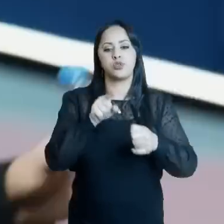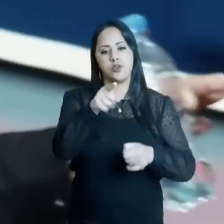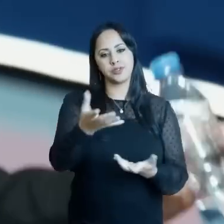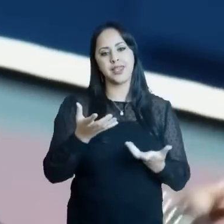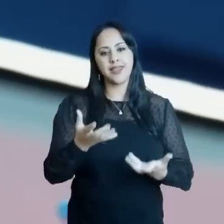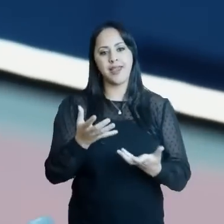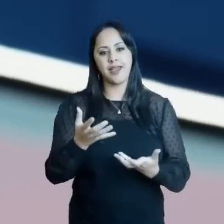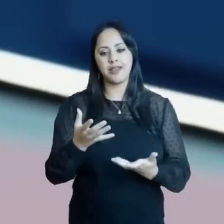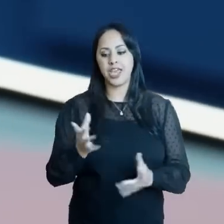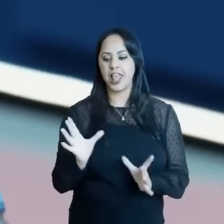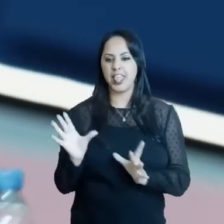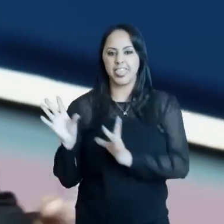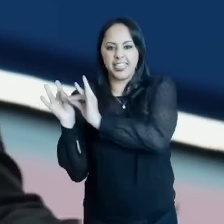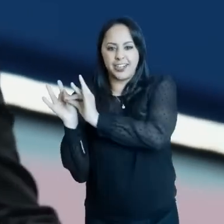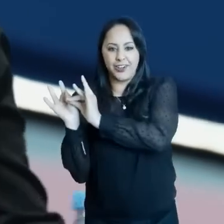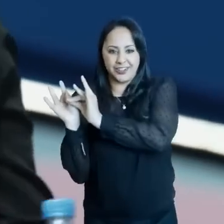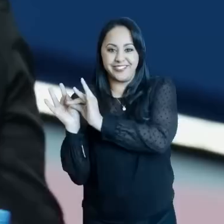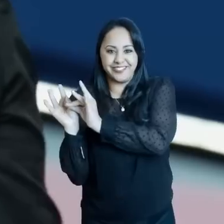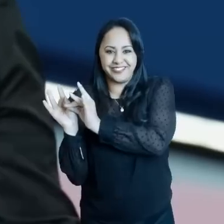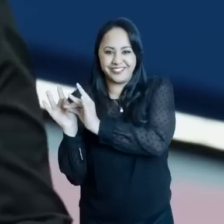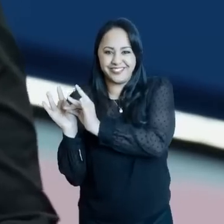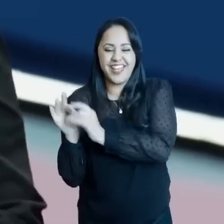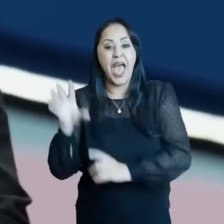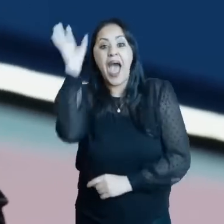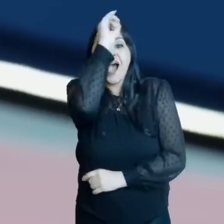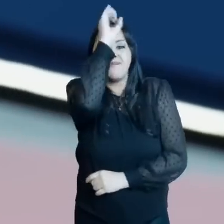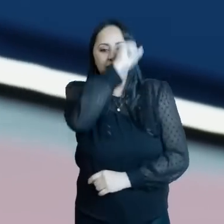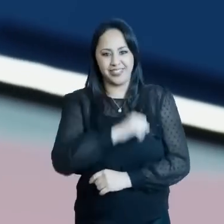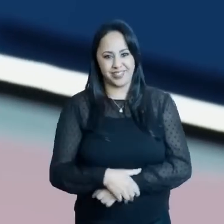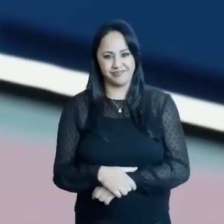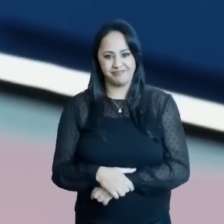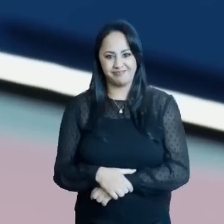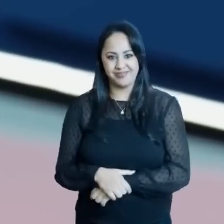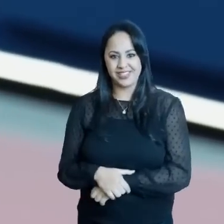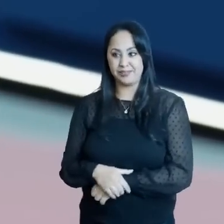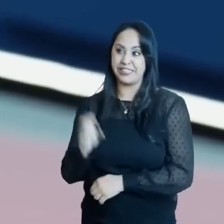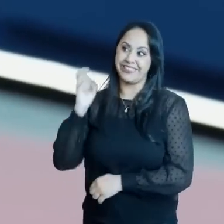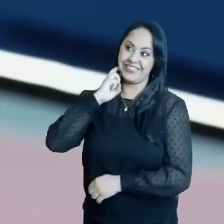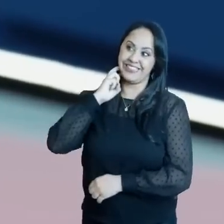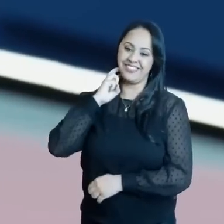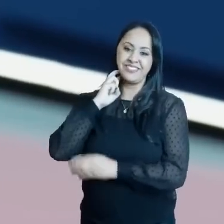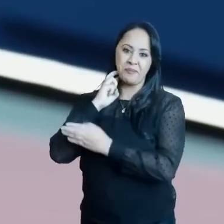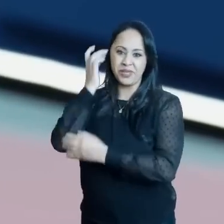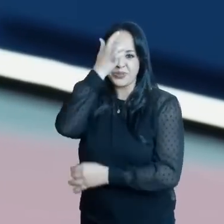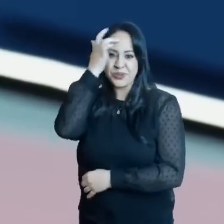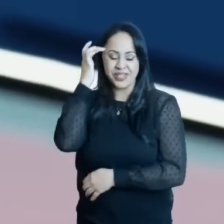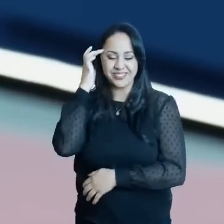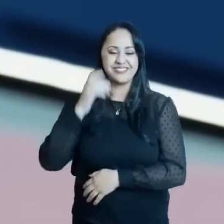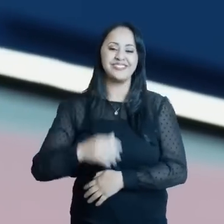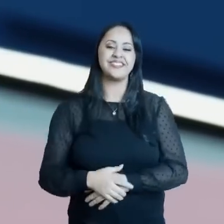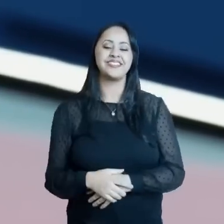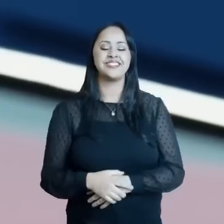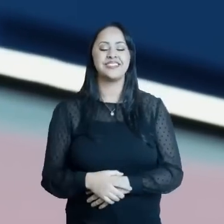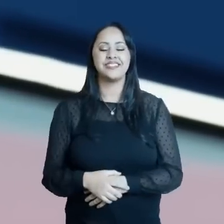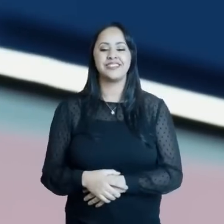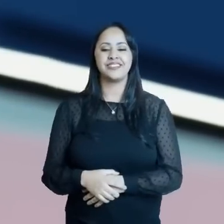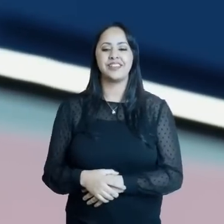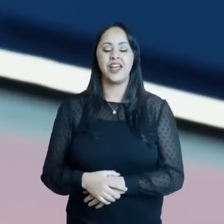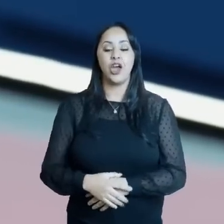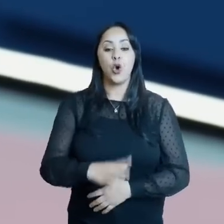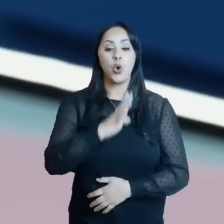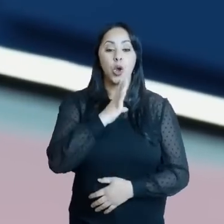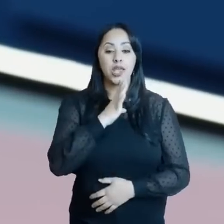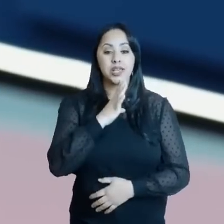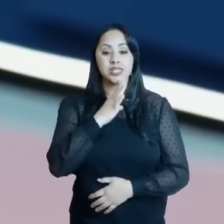fazer e cola nela. De verdade, tá? E aí eu vou até usar a palavra mais uma vez aqui, que é o quê?